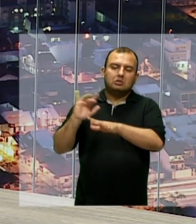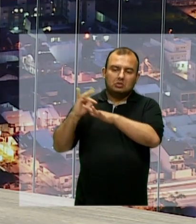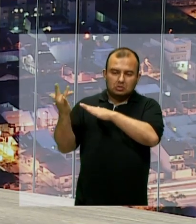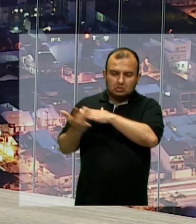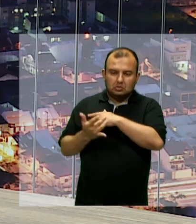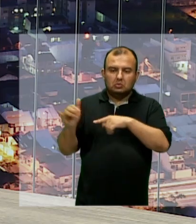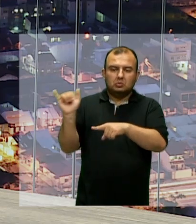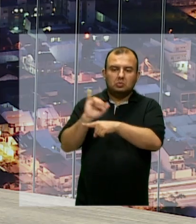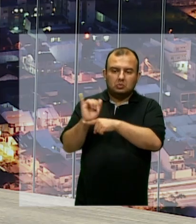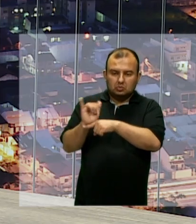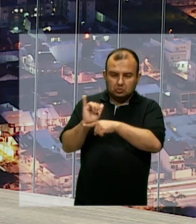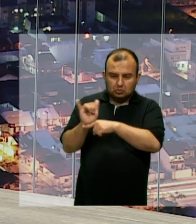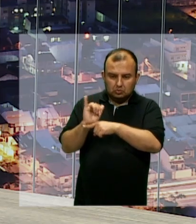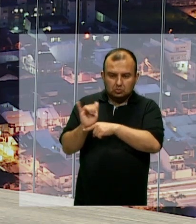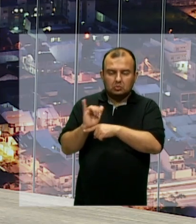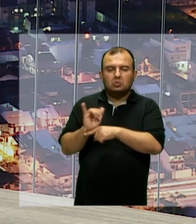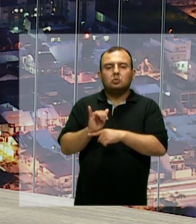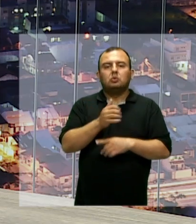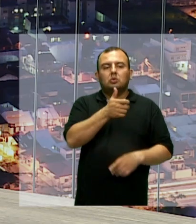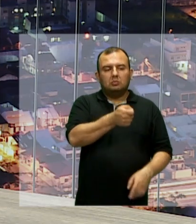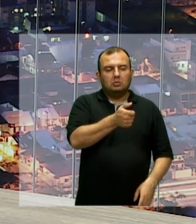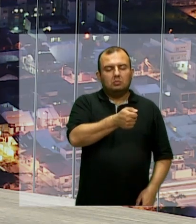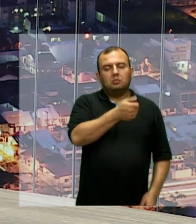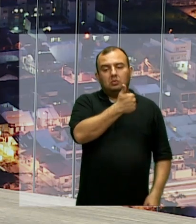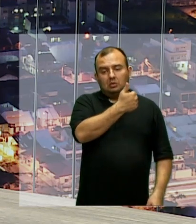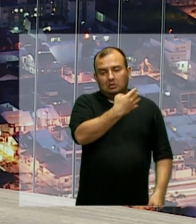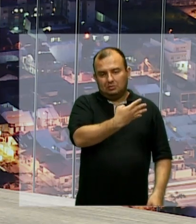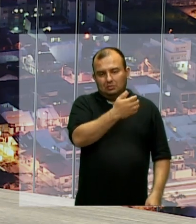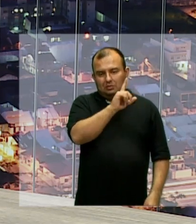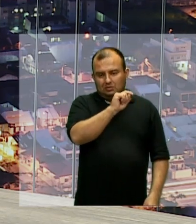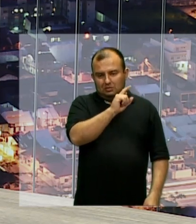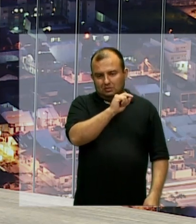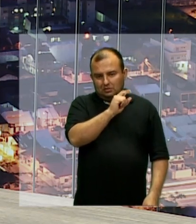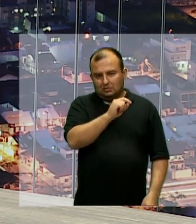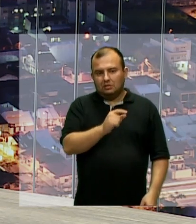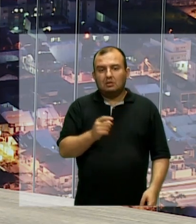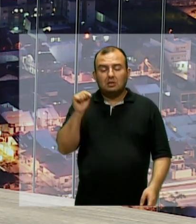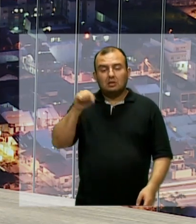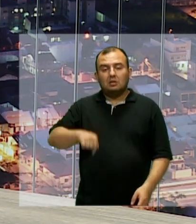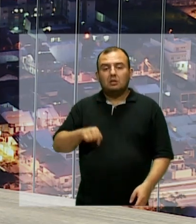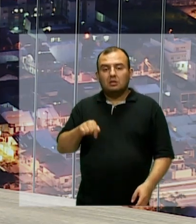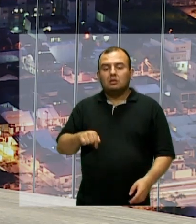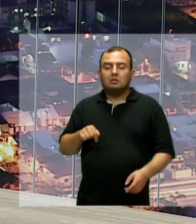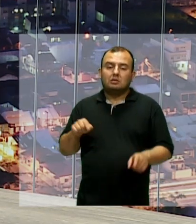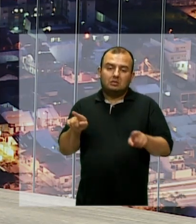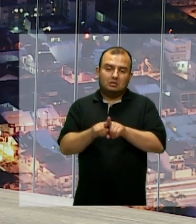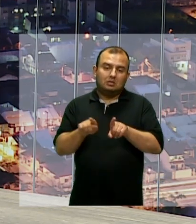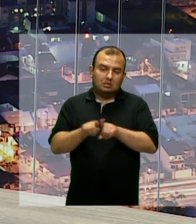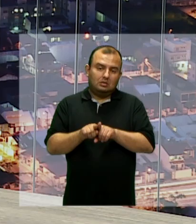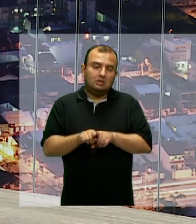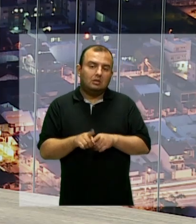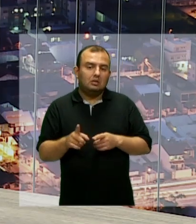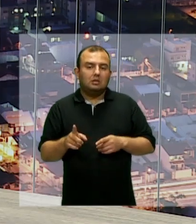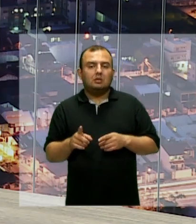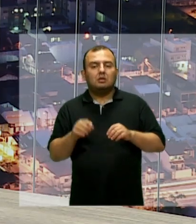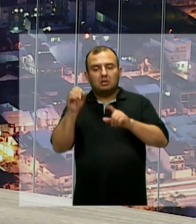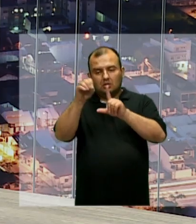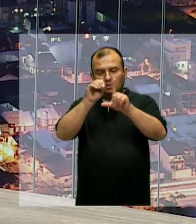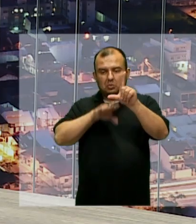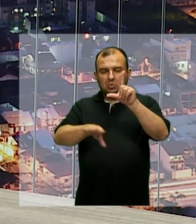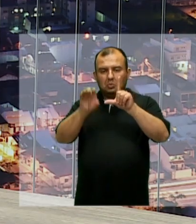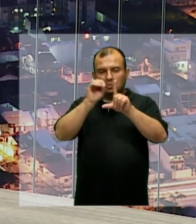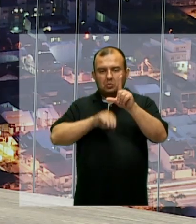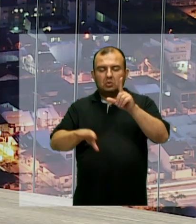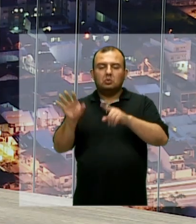sociais ou no canal da TV Câmara, no canal 14 da Claro, ou estando aqui no YouTube. Tá? Compartilha